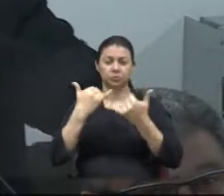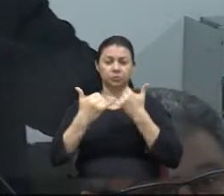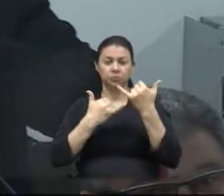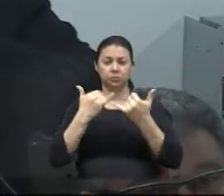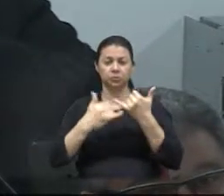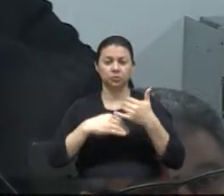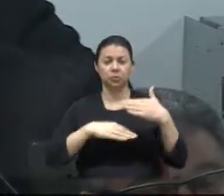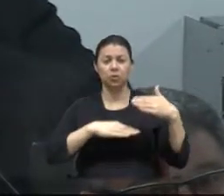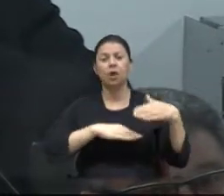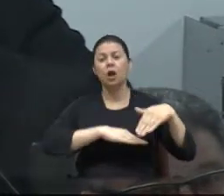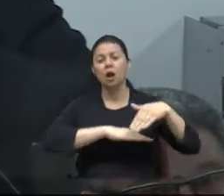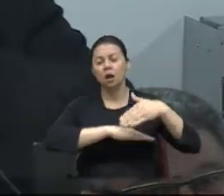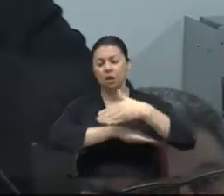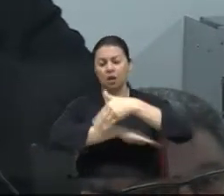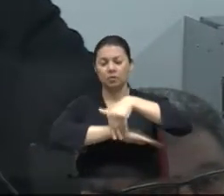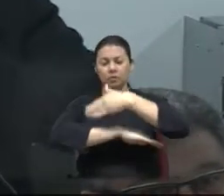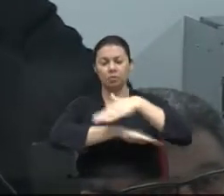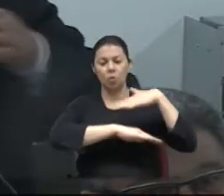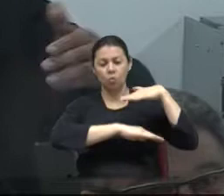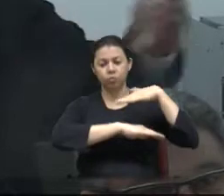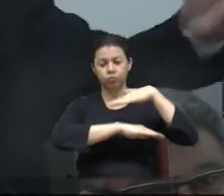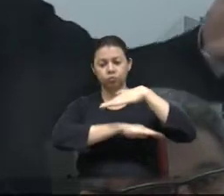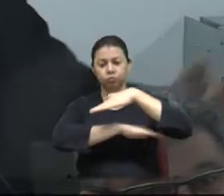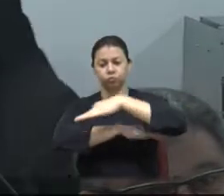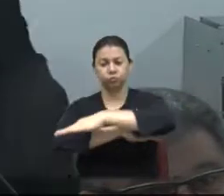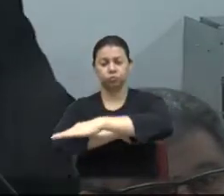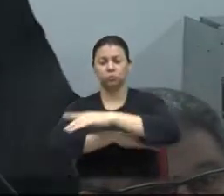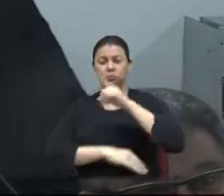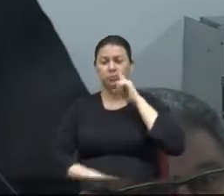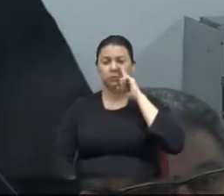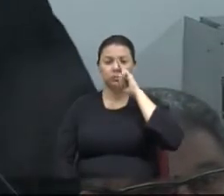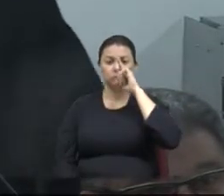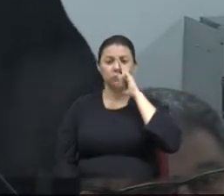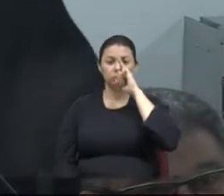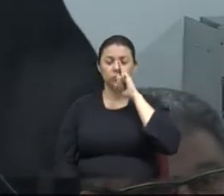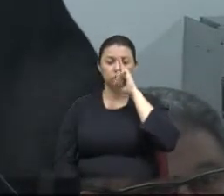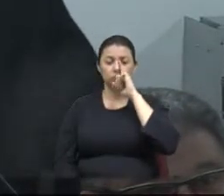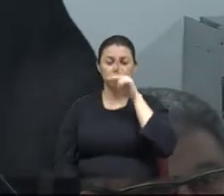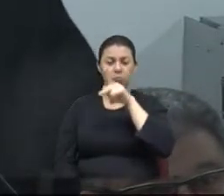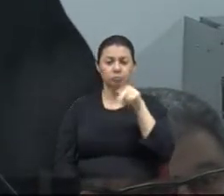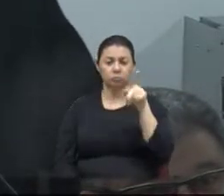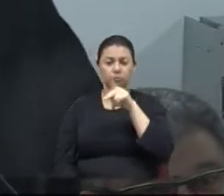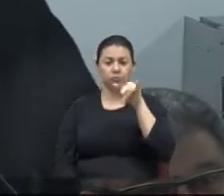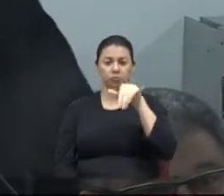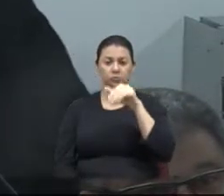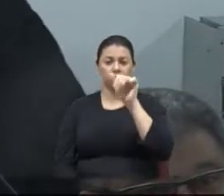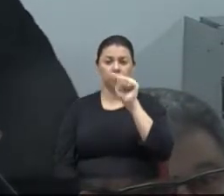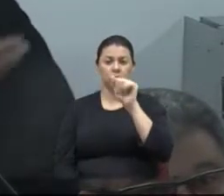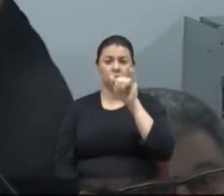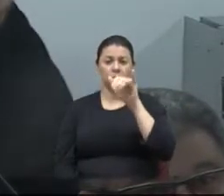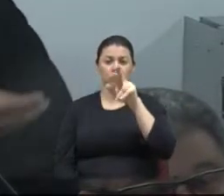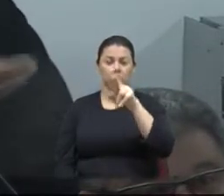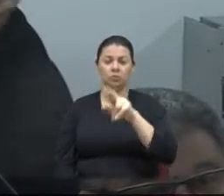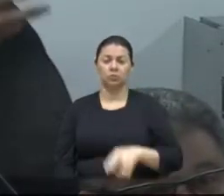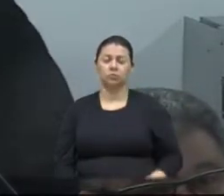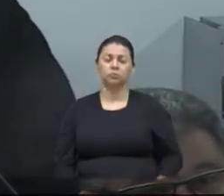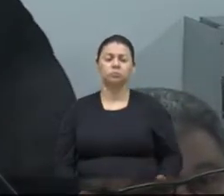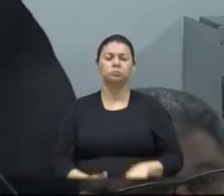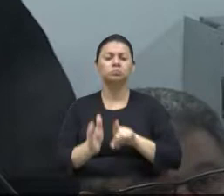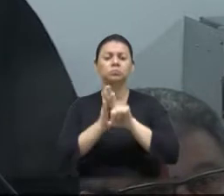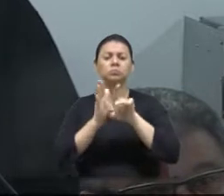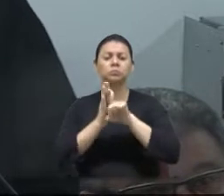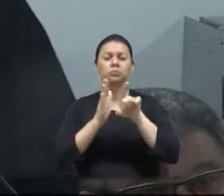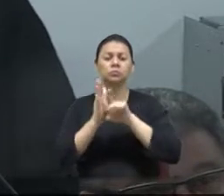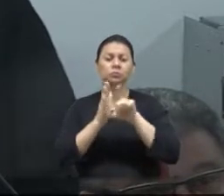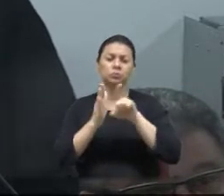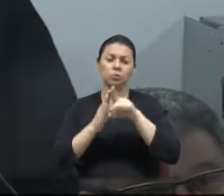seu jair o professor já chegou pra mim e do meu irmão para minha irmã porque vocês não vou jogar a bola na quadra da igreja presbiteriana